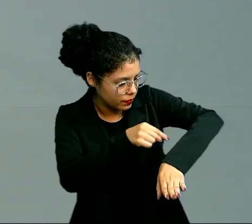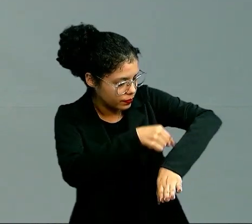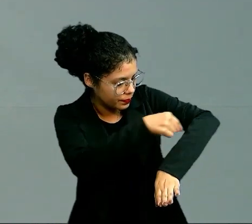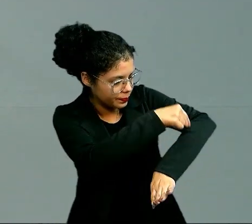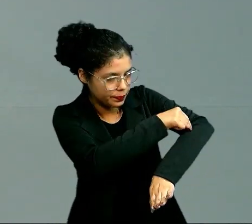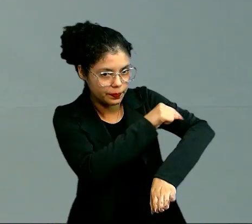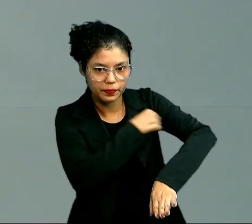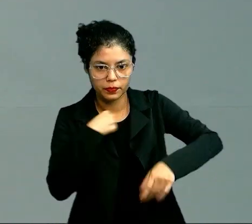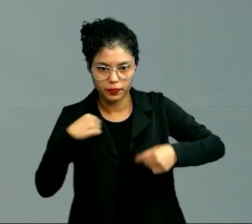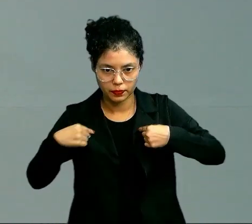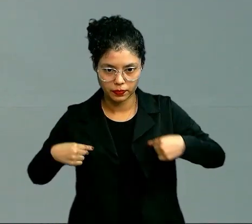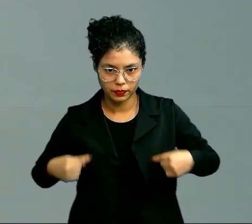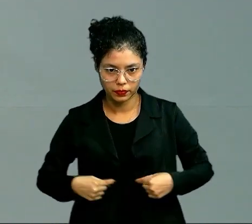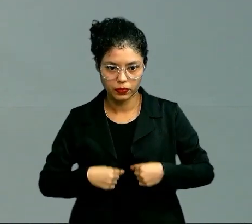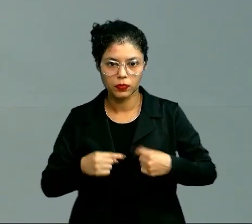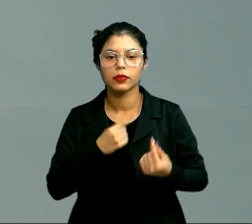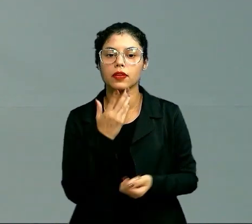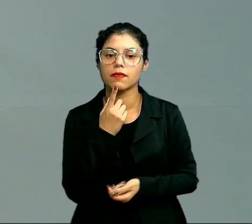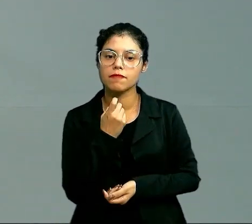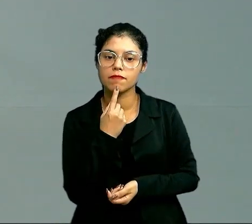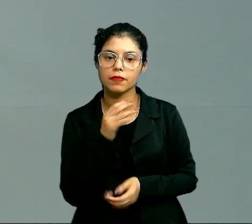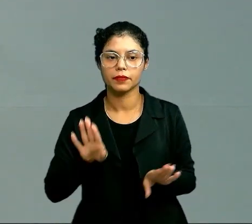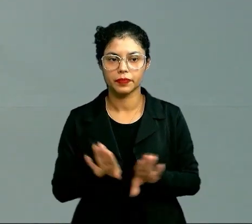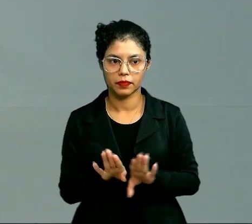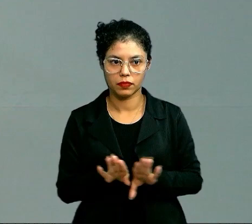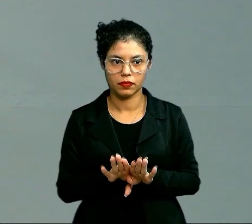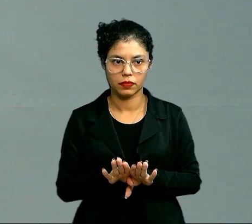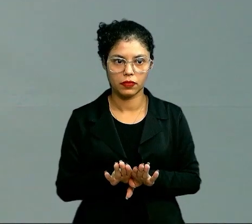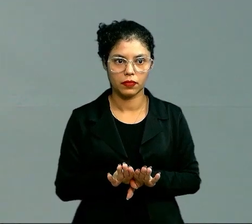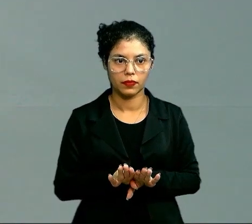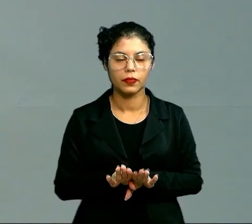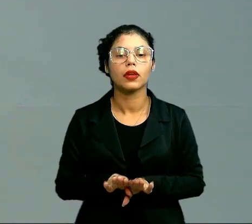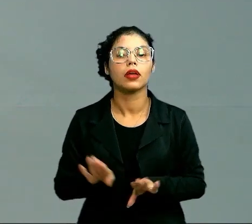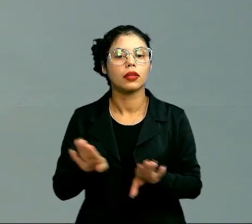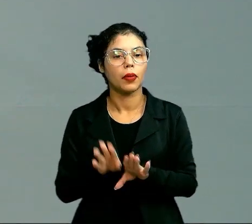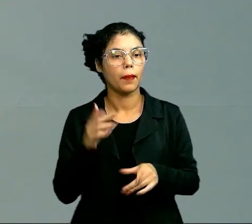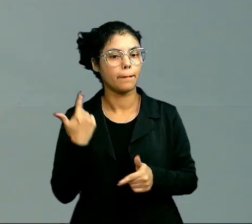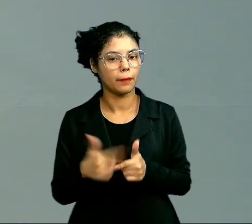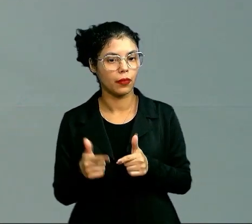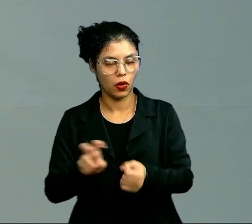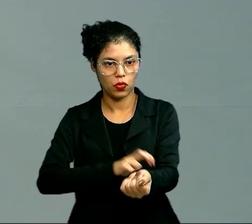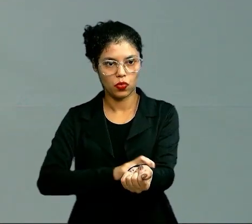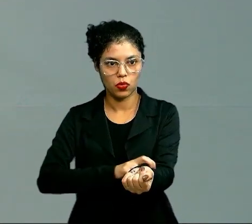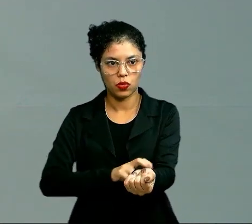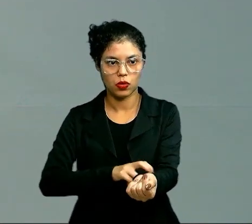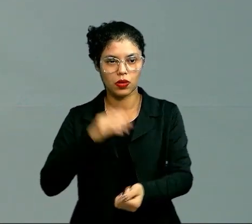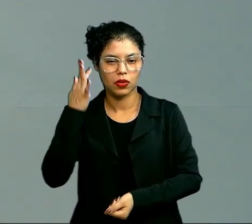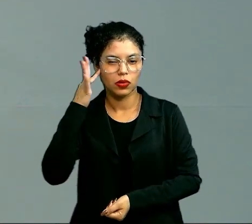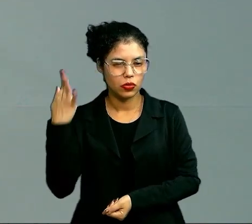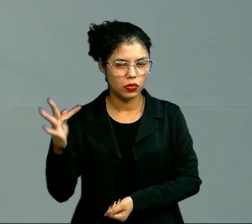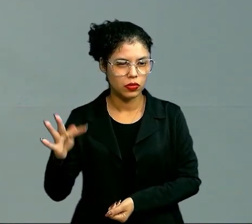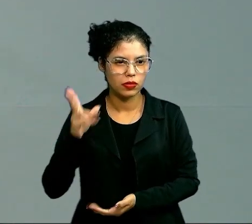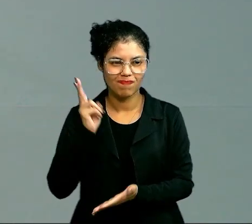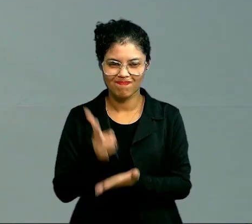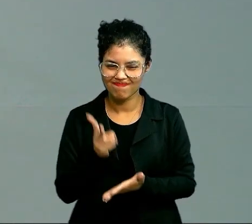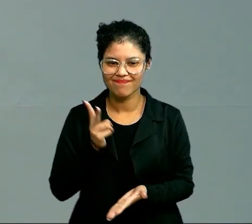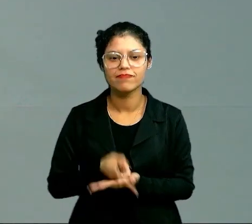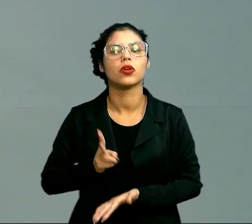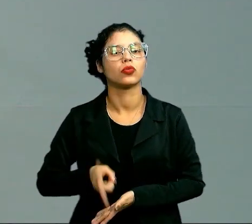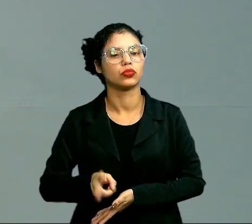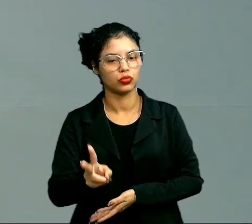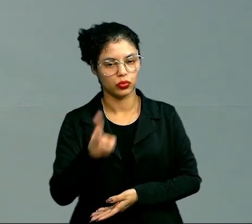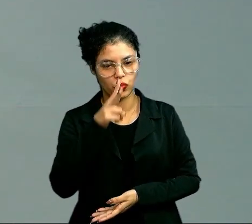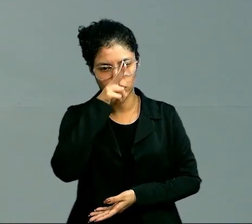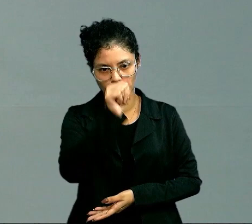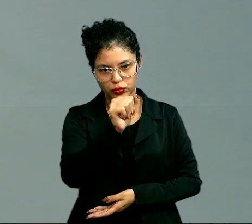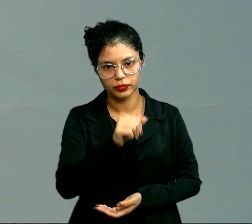manchas vermelhas no corpo, pode ter distúrbios no sistema nervoso central, que seria o quê? Dores de cabeças muito